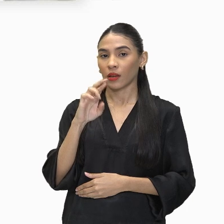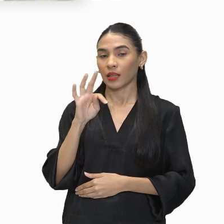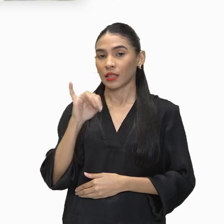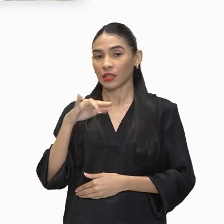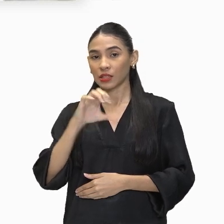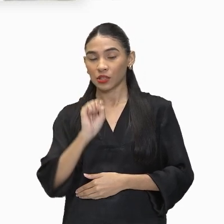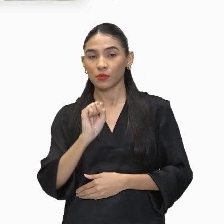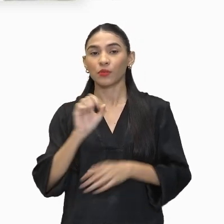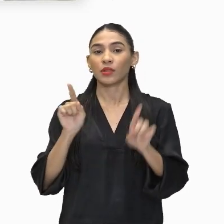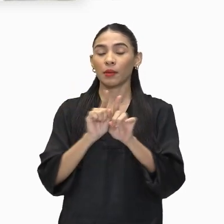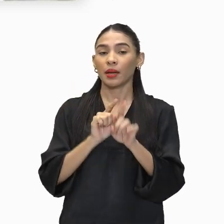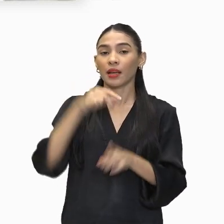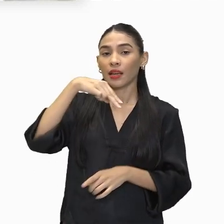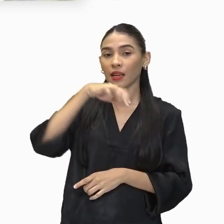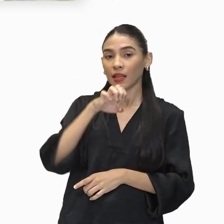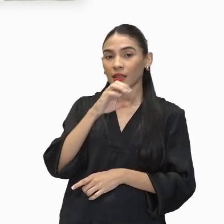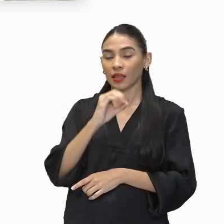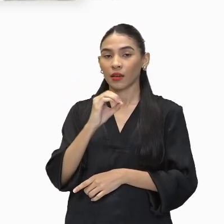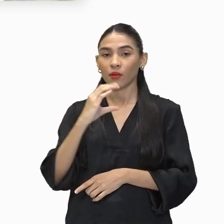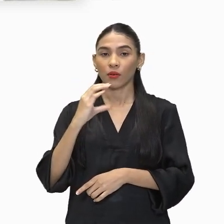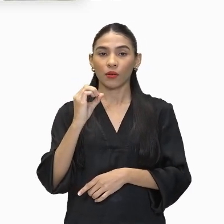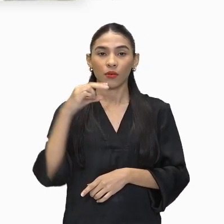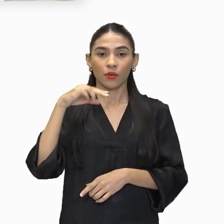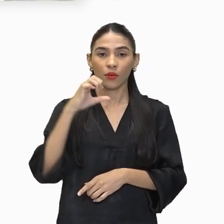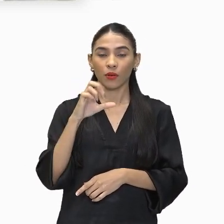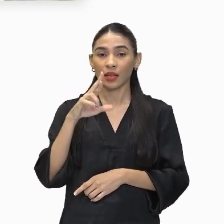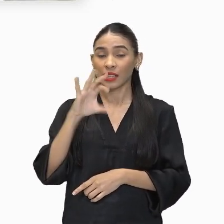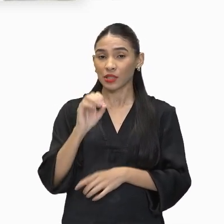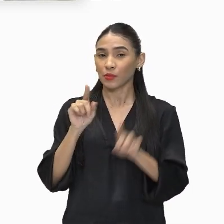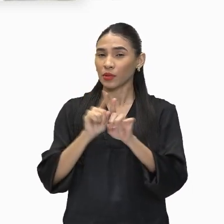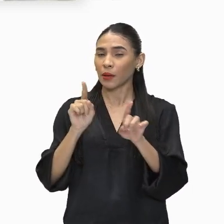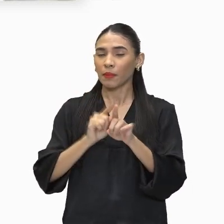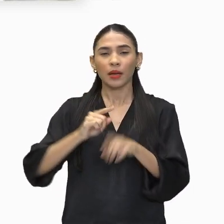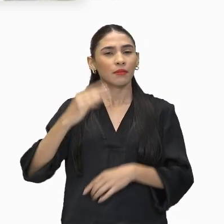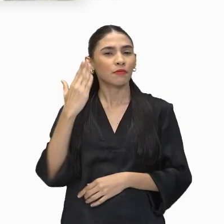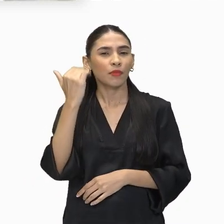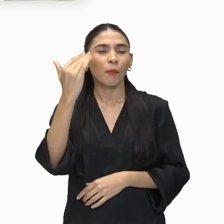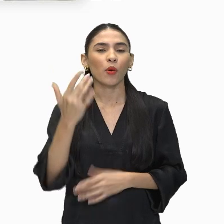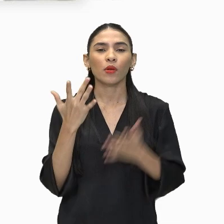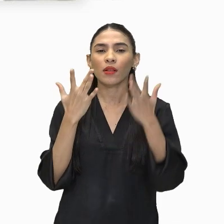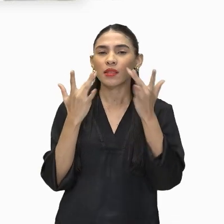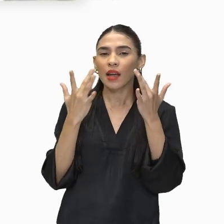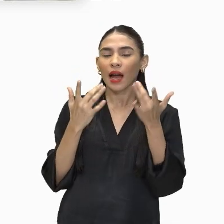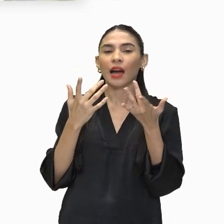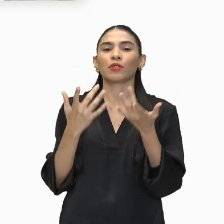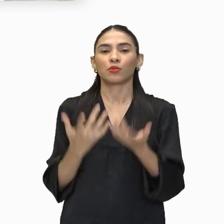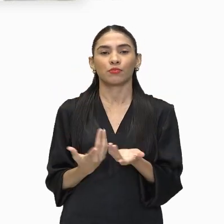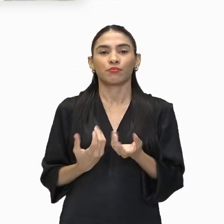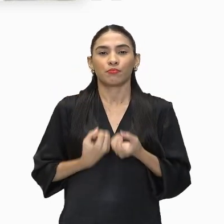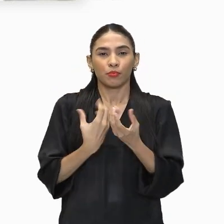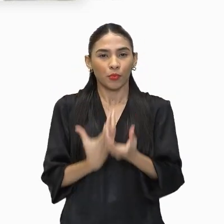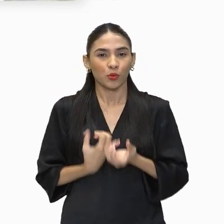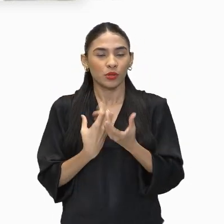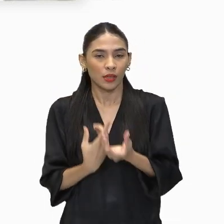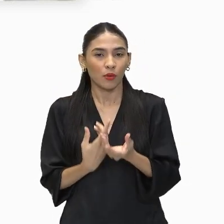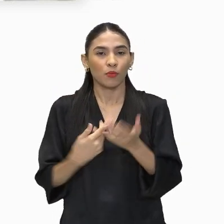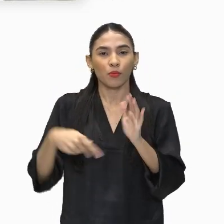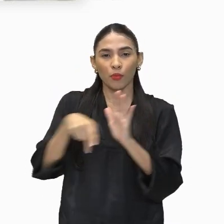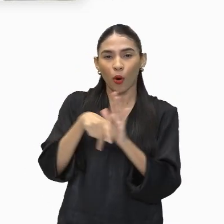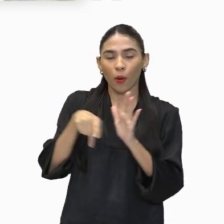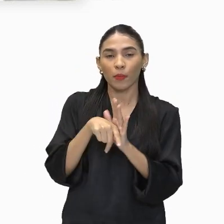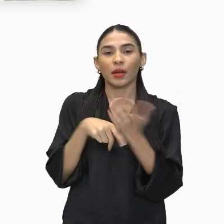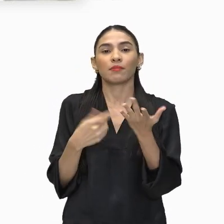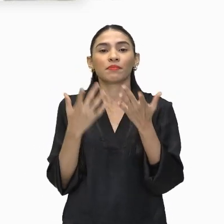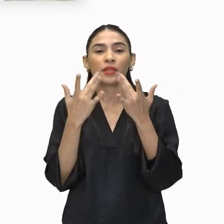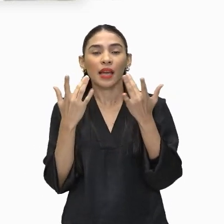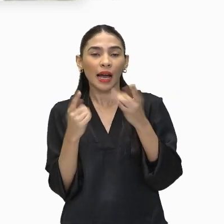neoconcretismo. Goulart ainda se destacou no teatro, escrevendo peças premiadas, ok? Então,